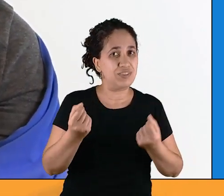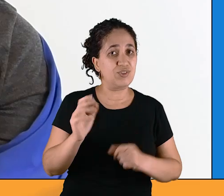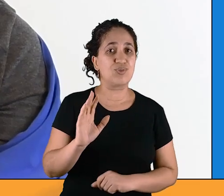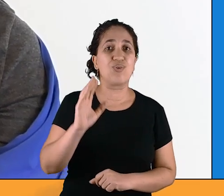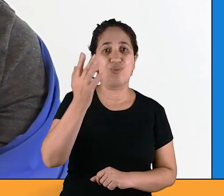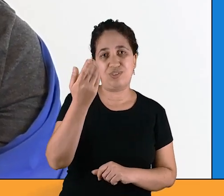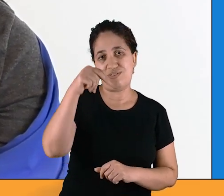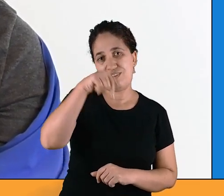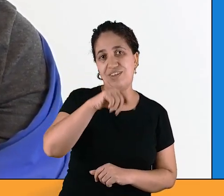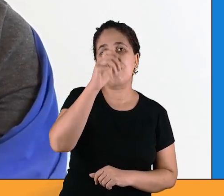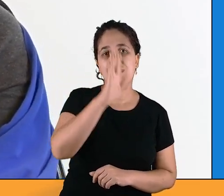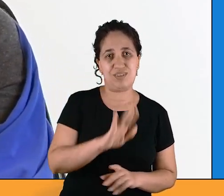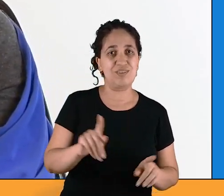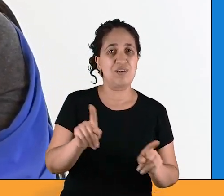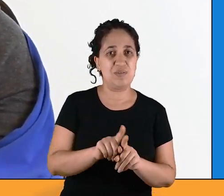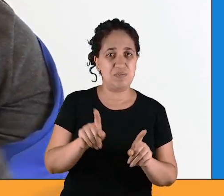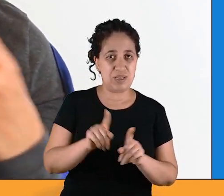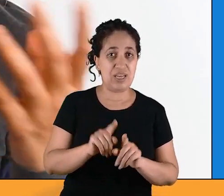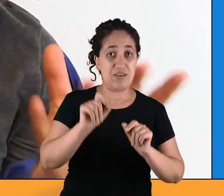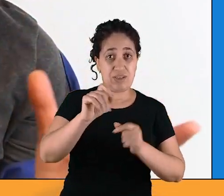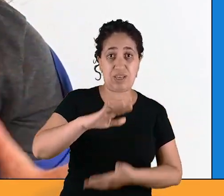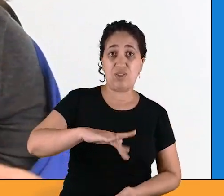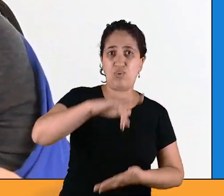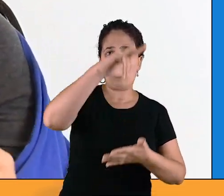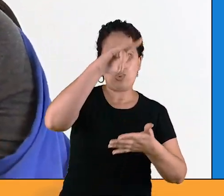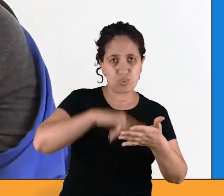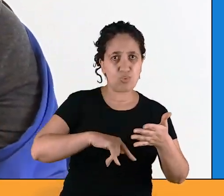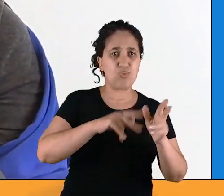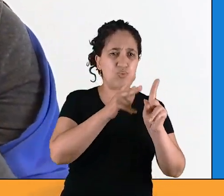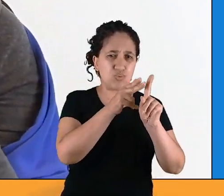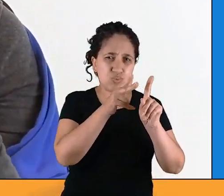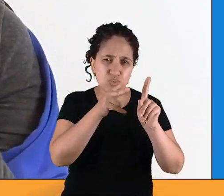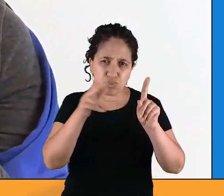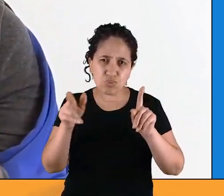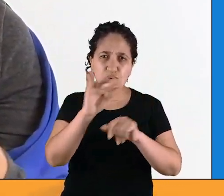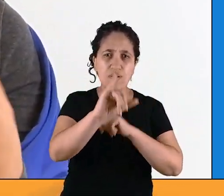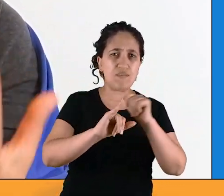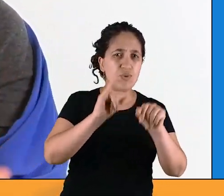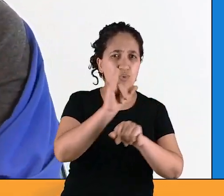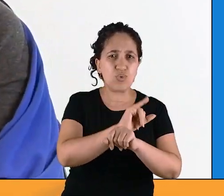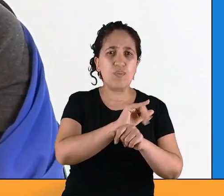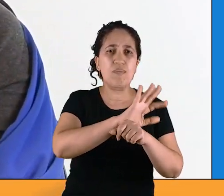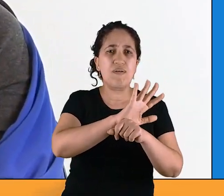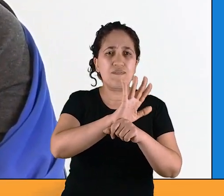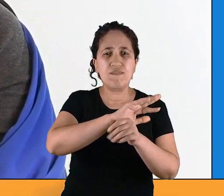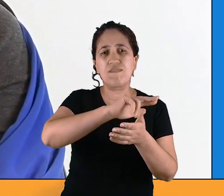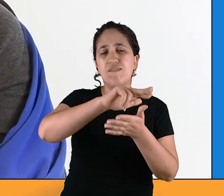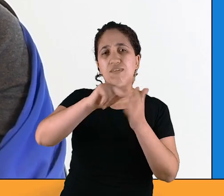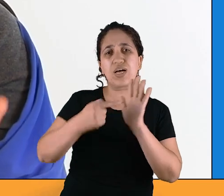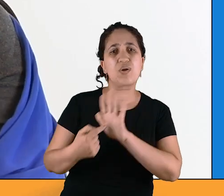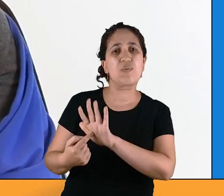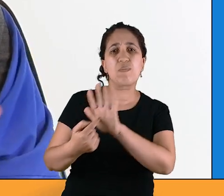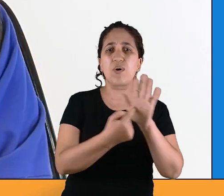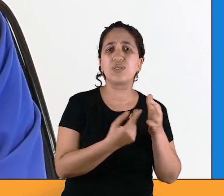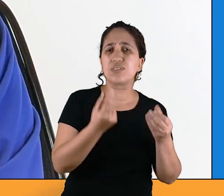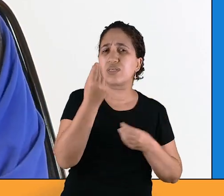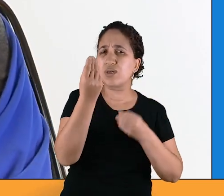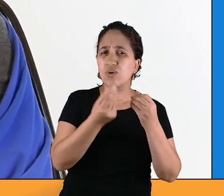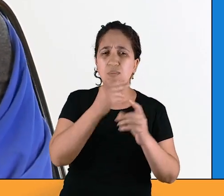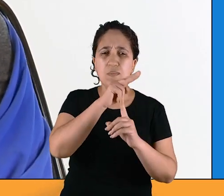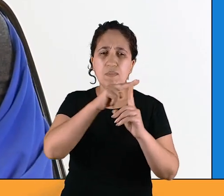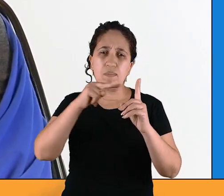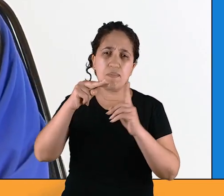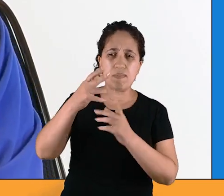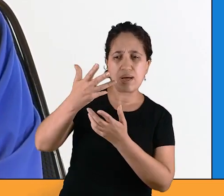de certa forma aqui no nosso país. A gente tem documentários, tem vídeos no YouTube que podem mostrar um pouco como essa